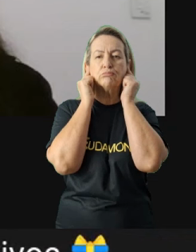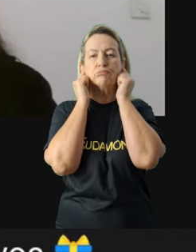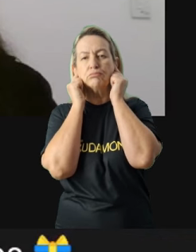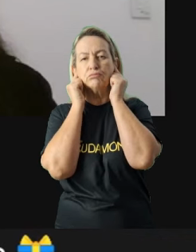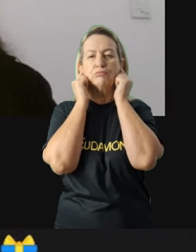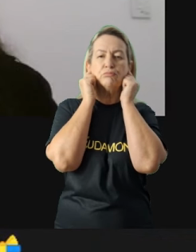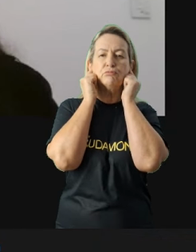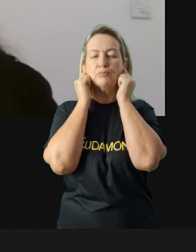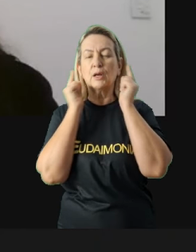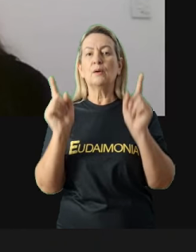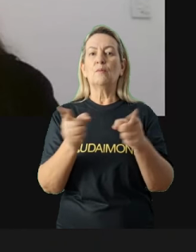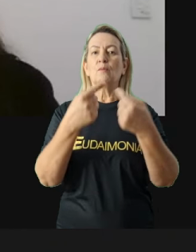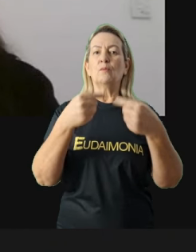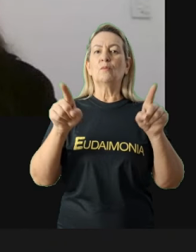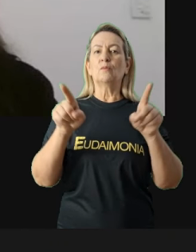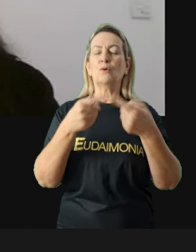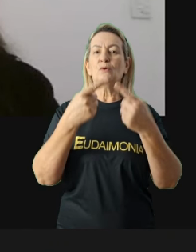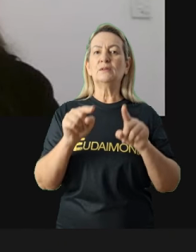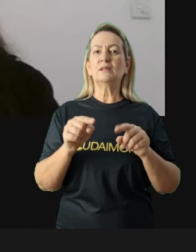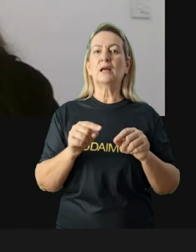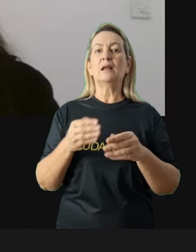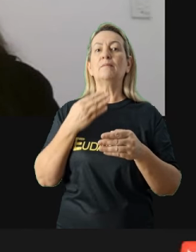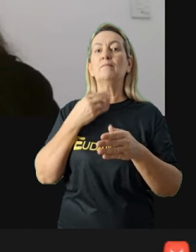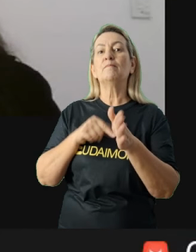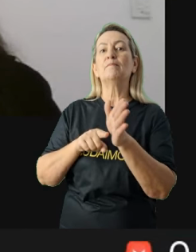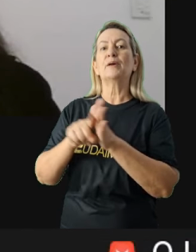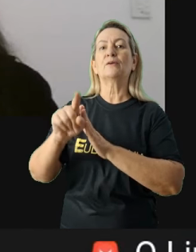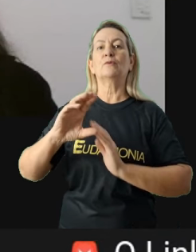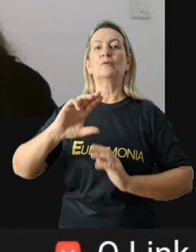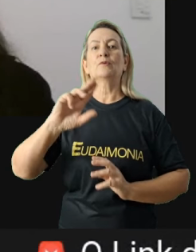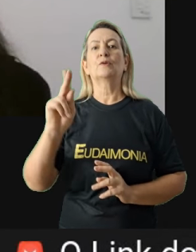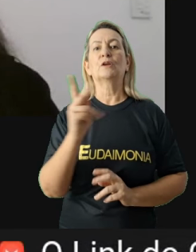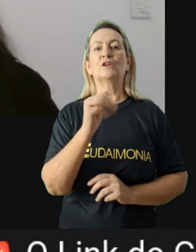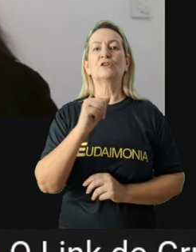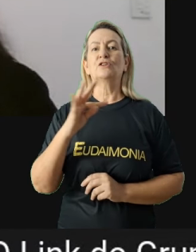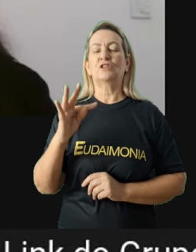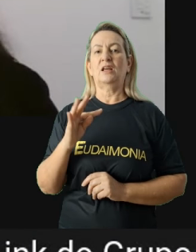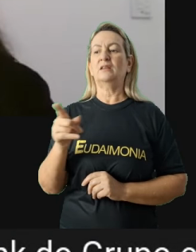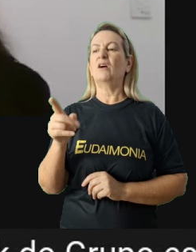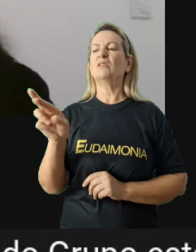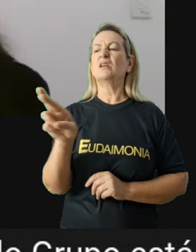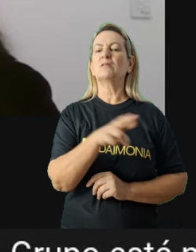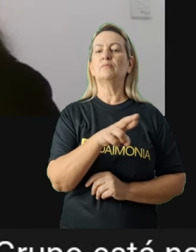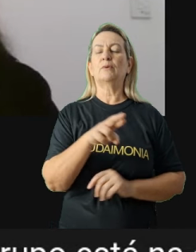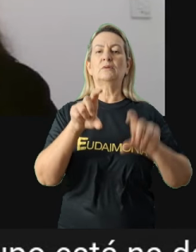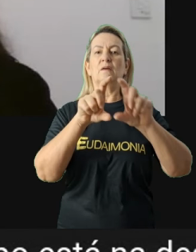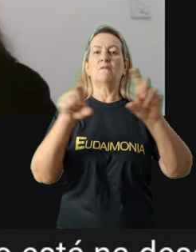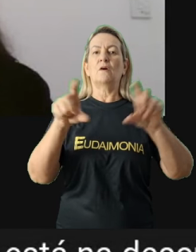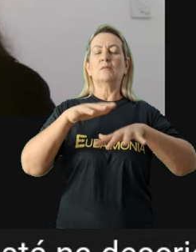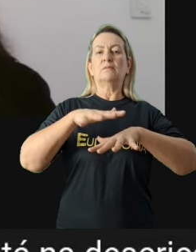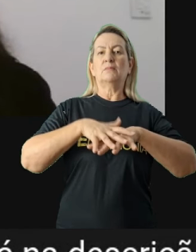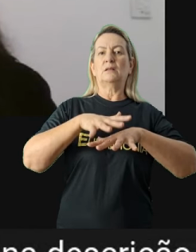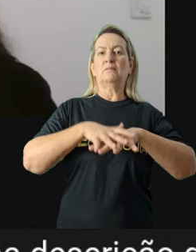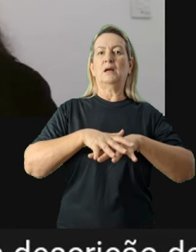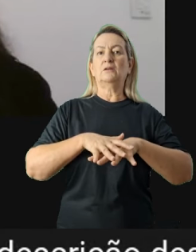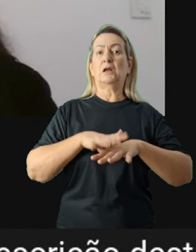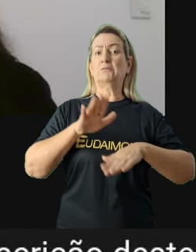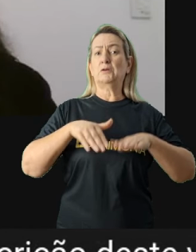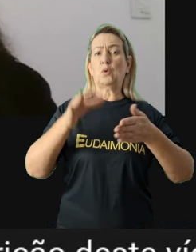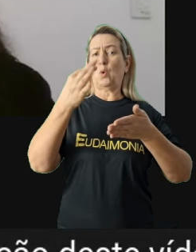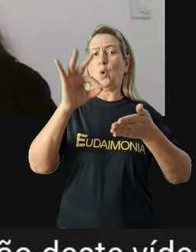O aluno vai lá, enquanto ele está ouvindo música, ele chat GPT, responde essa fórmula matemática aí para mim, muitas vezes ele nem